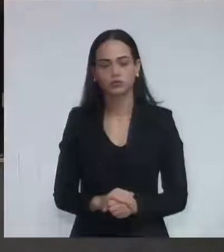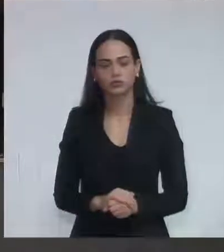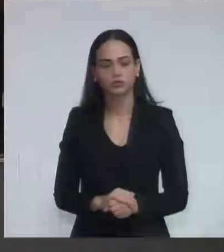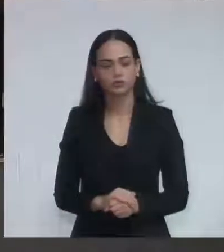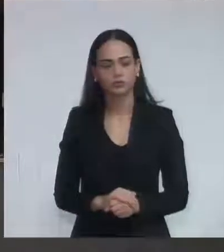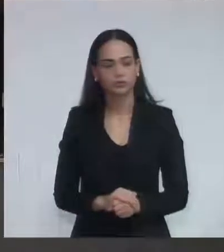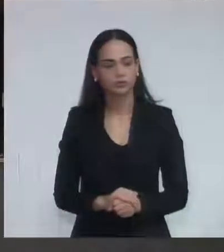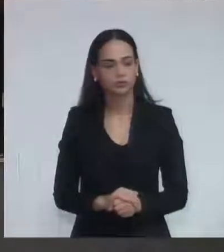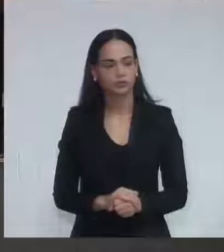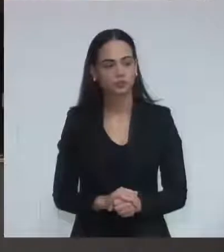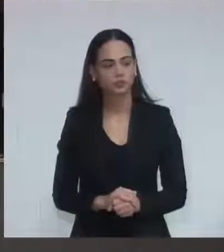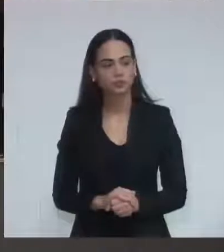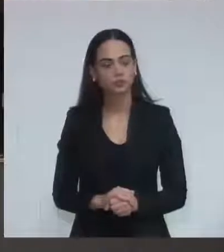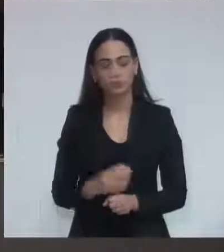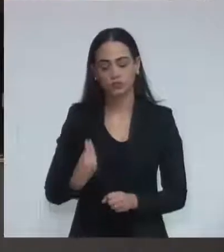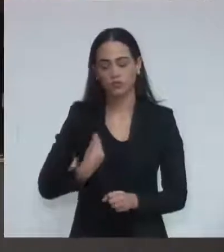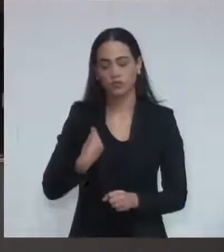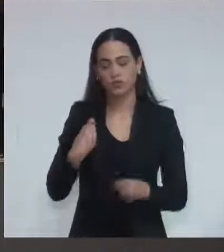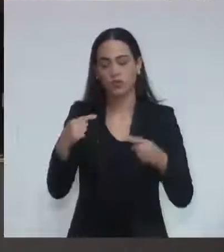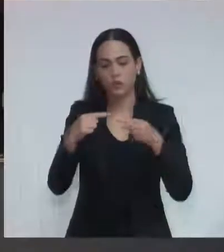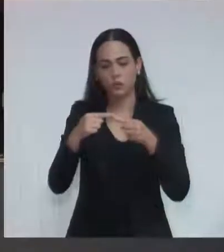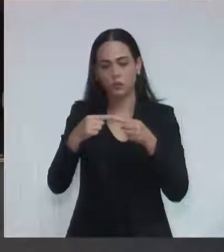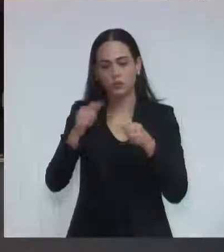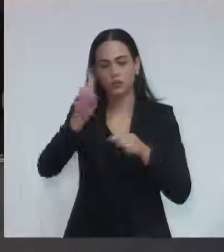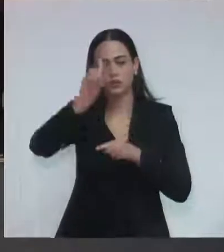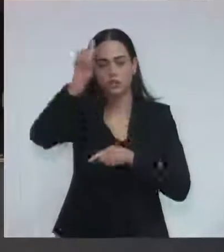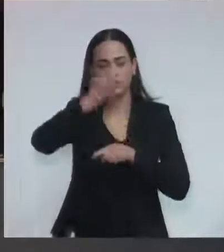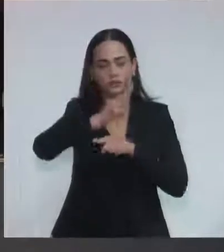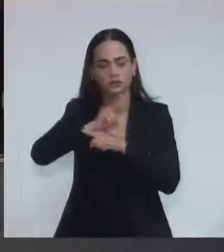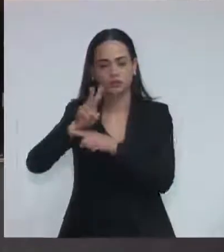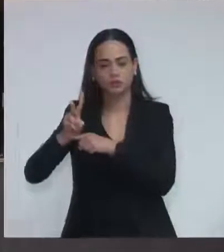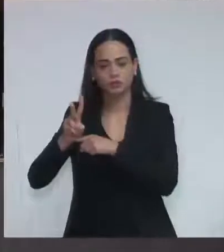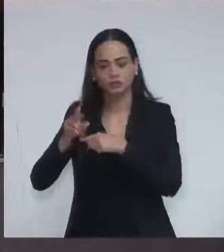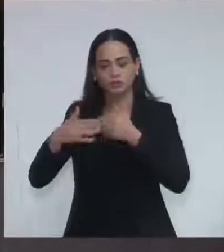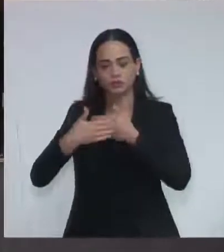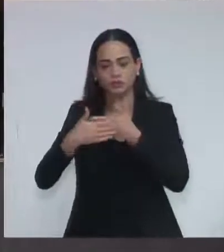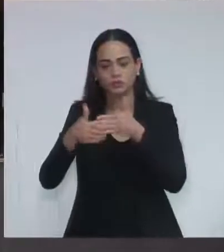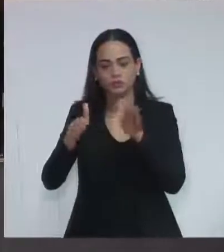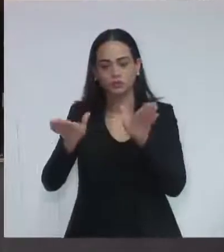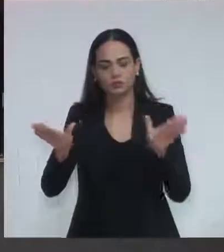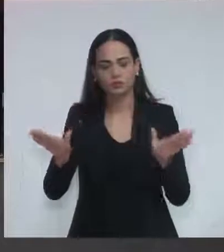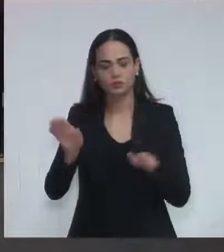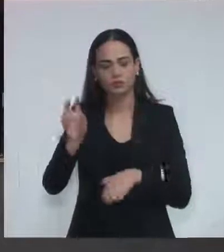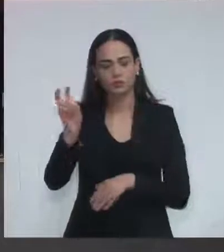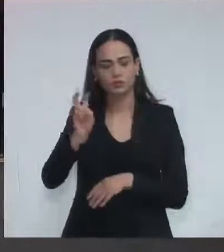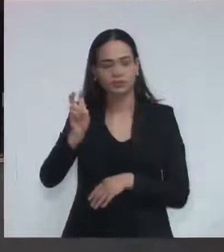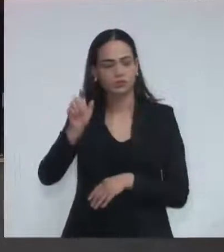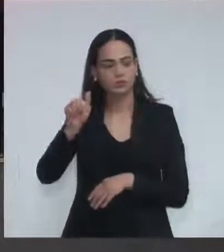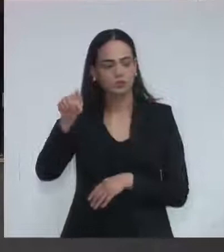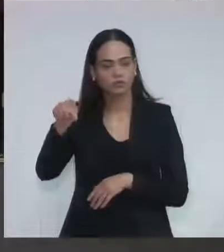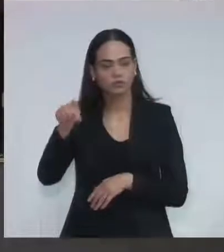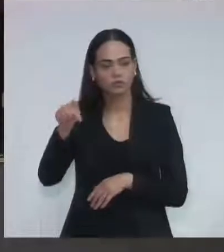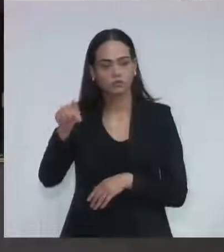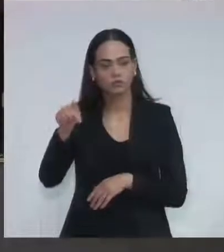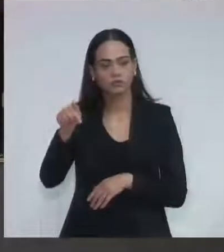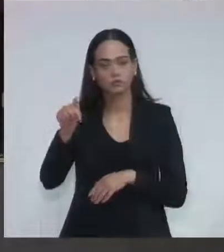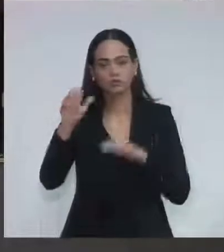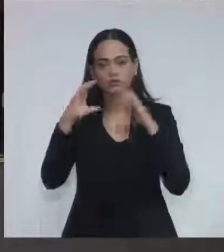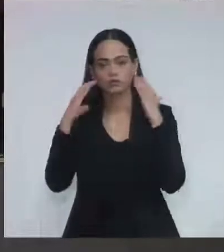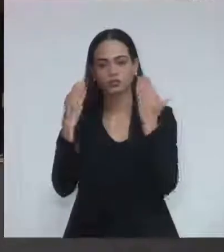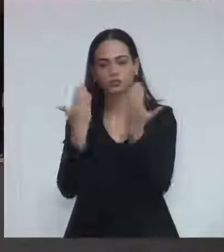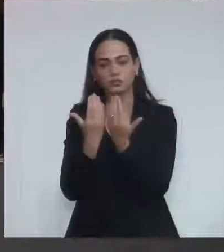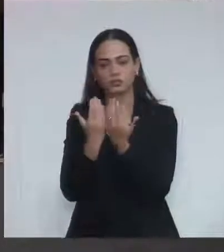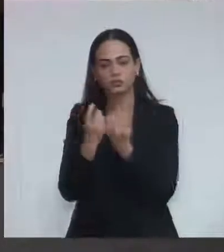Havendo número legal sobre a proteção de Deus, iniciamos nossos trabalhos declarando aberta a 57ª sessão ordinária da